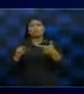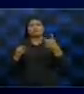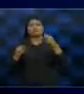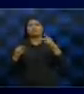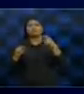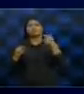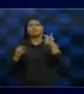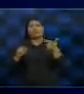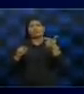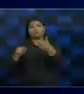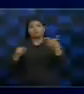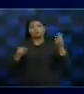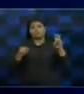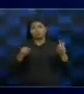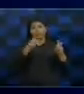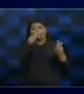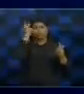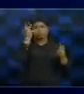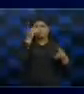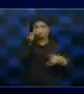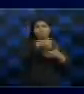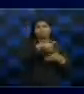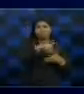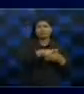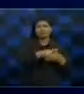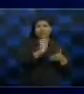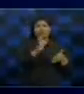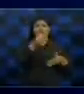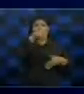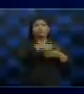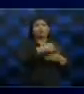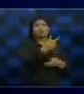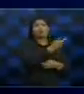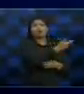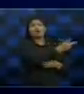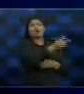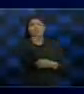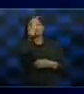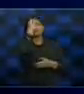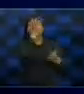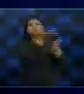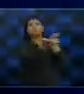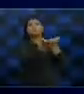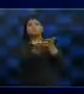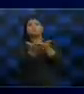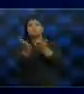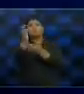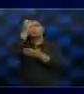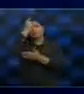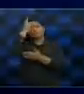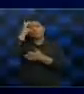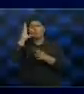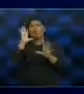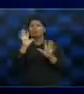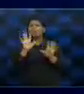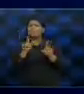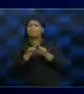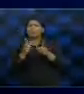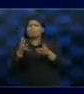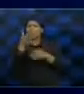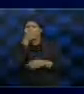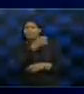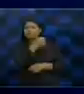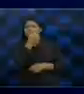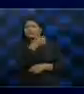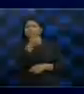414.225 eleitores votaram nos outros 7 candidatos que deixaram a disputa e quase 113 mil votaram